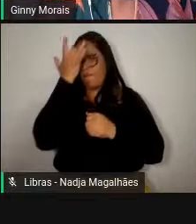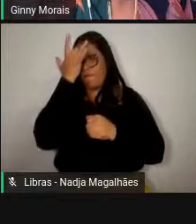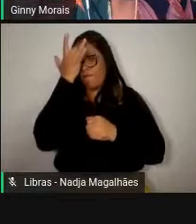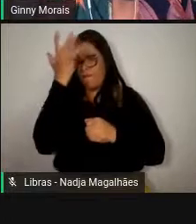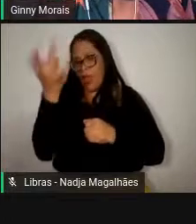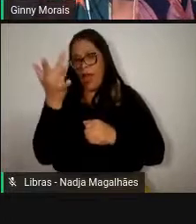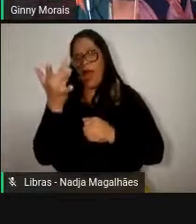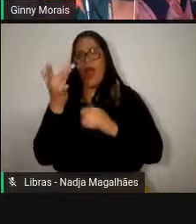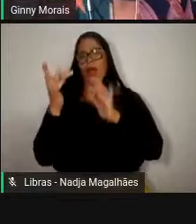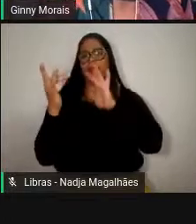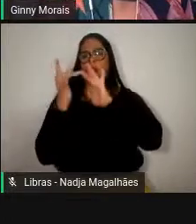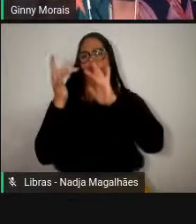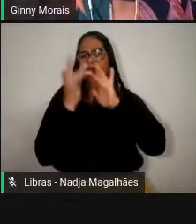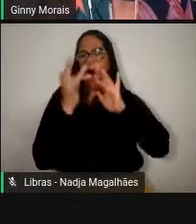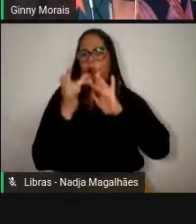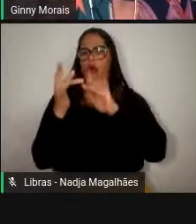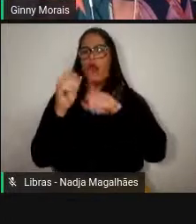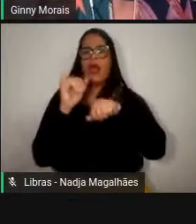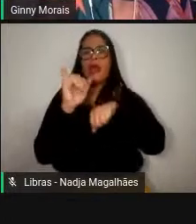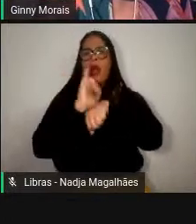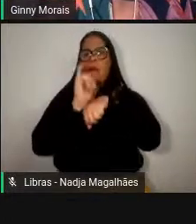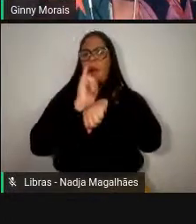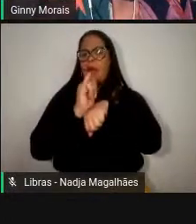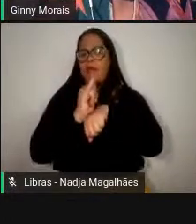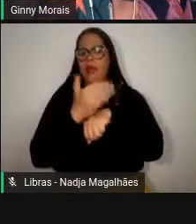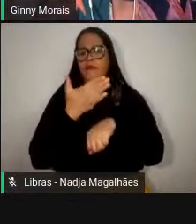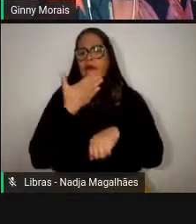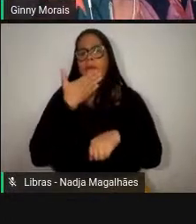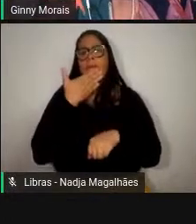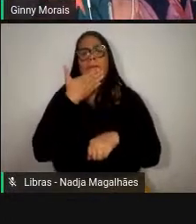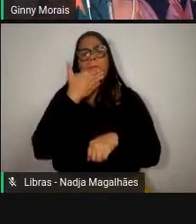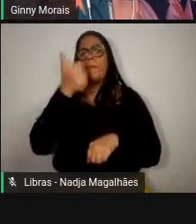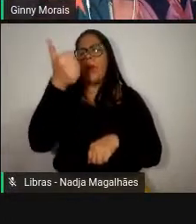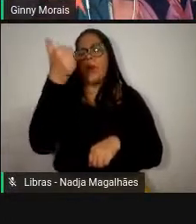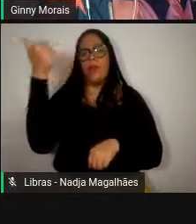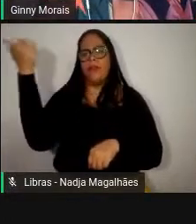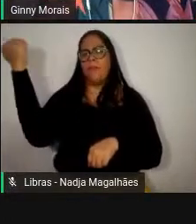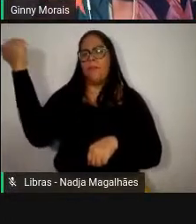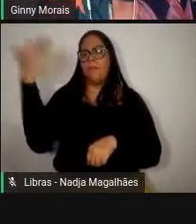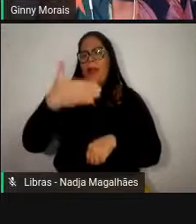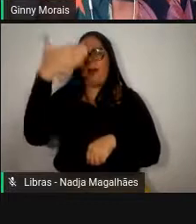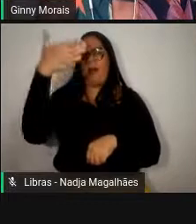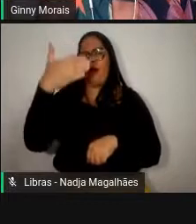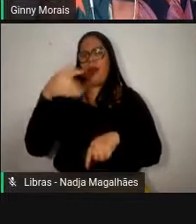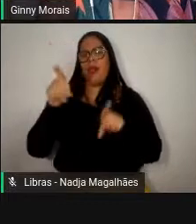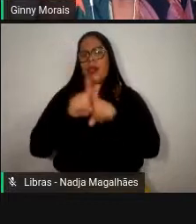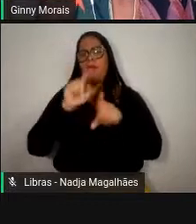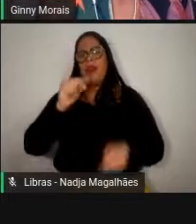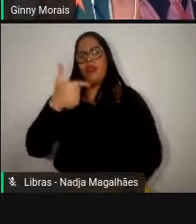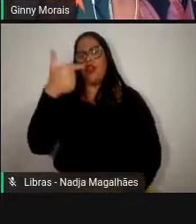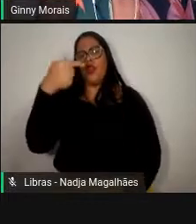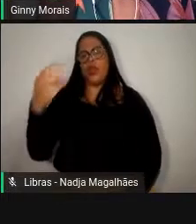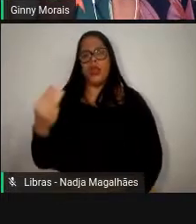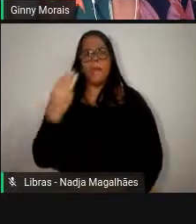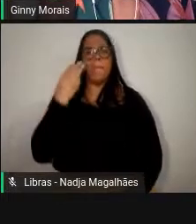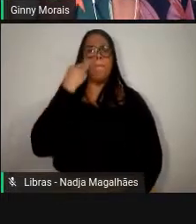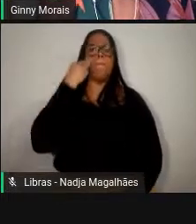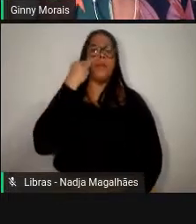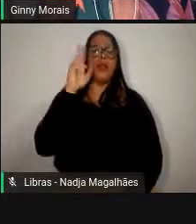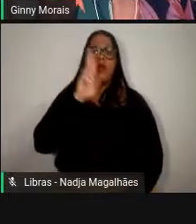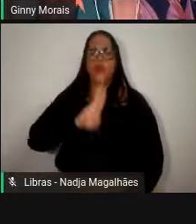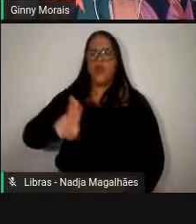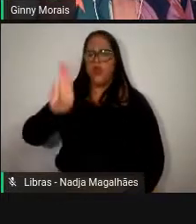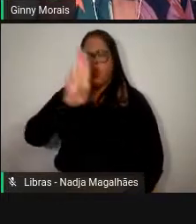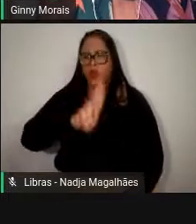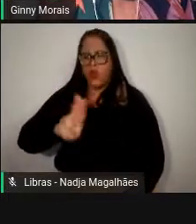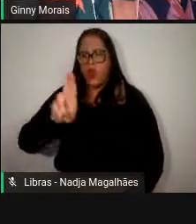junto do público, é a maior plataforma, né, de vídeo do mundo, tem mais de 2 bilhões de usuários, então, assim, é uma